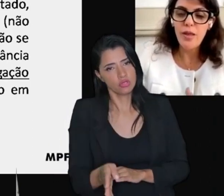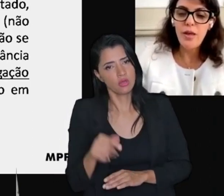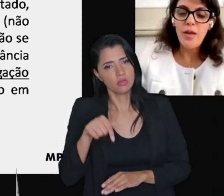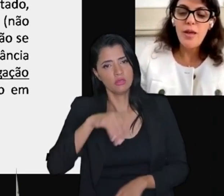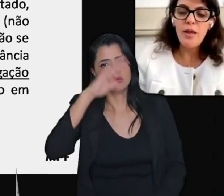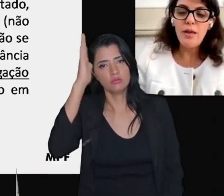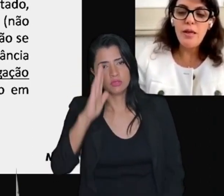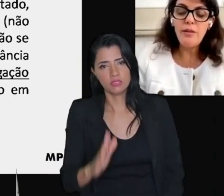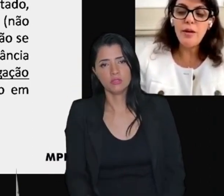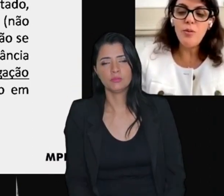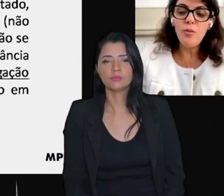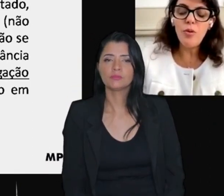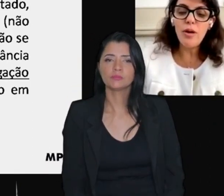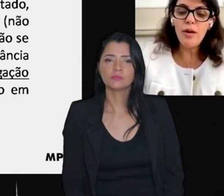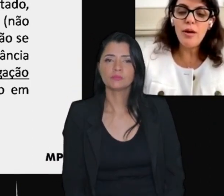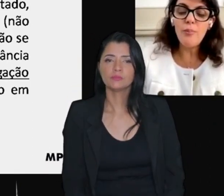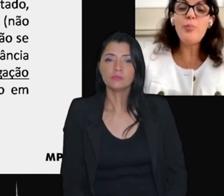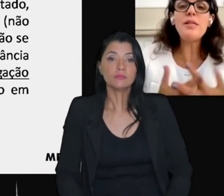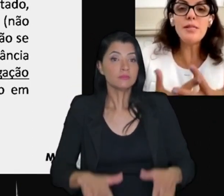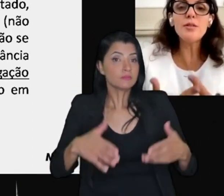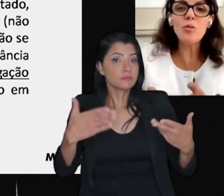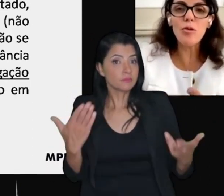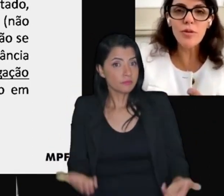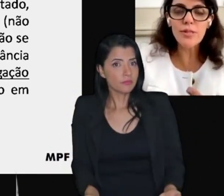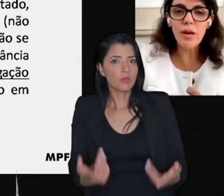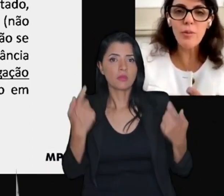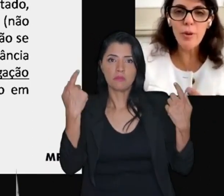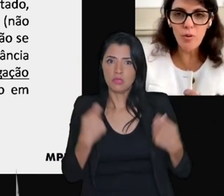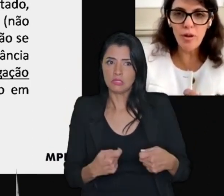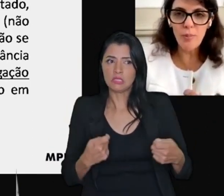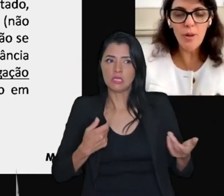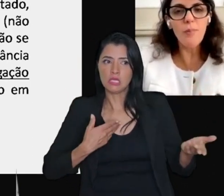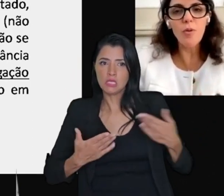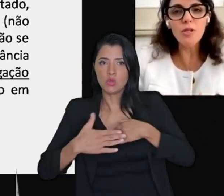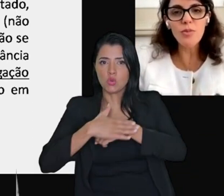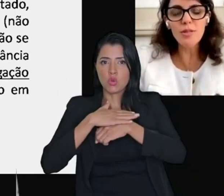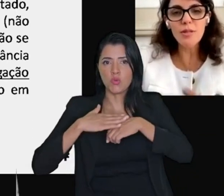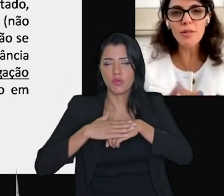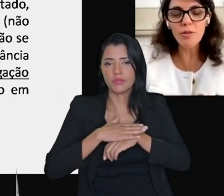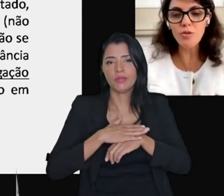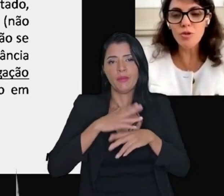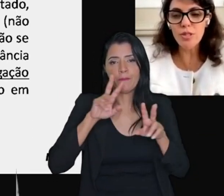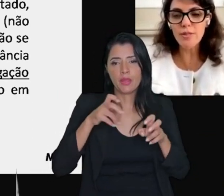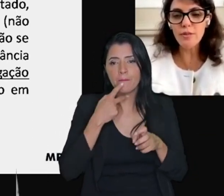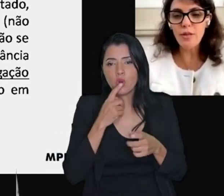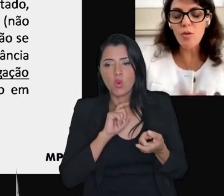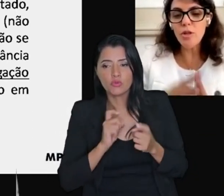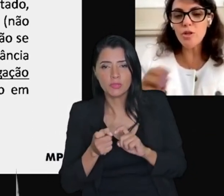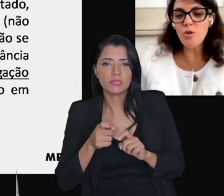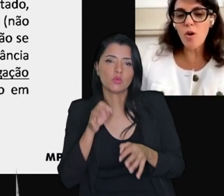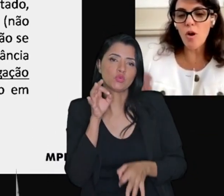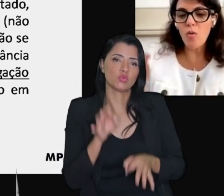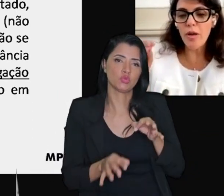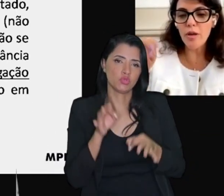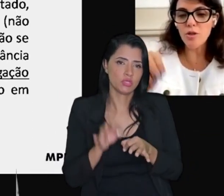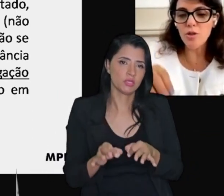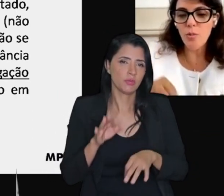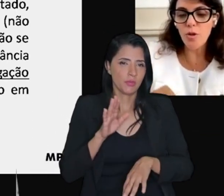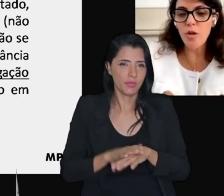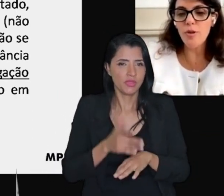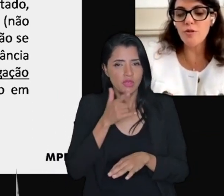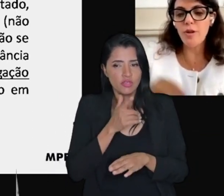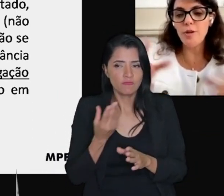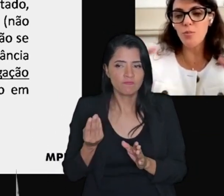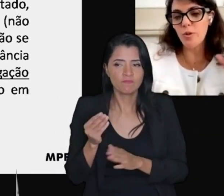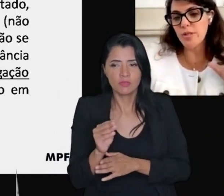Brasil. Então, precisam conversar. Pelo quê? Pela boa administração da justiça. E quando a gente coloca um